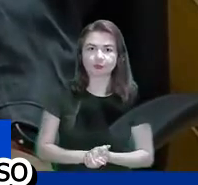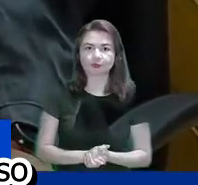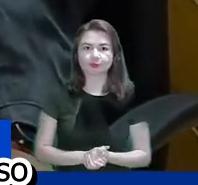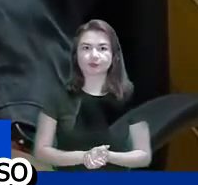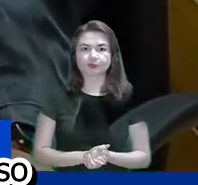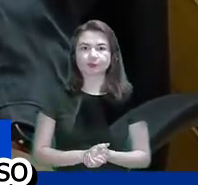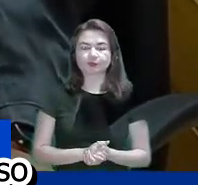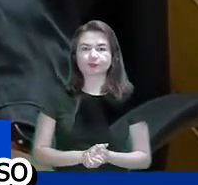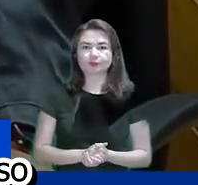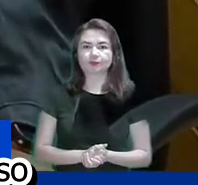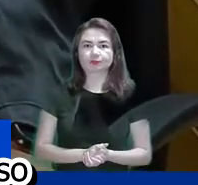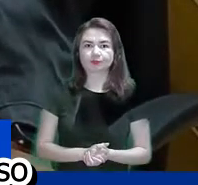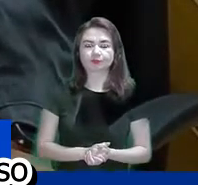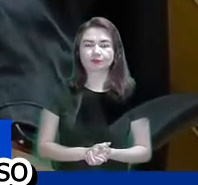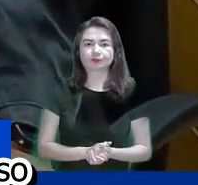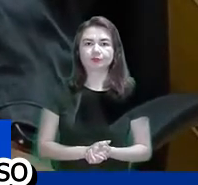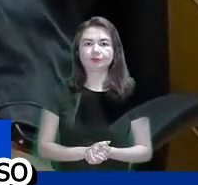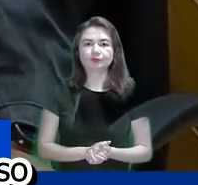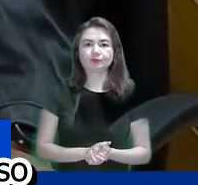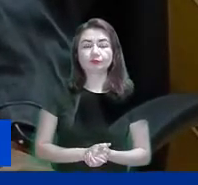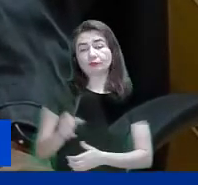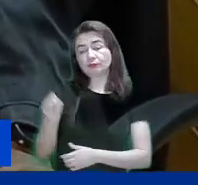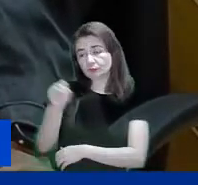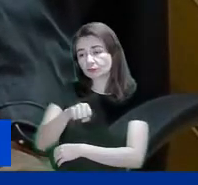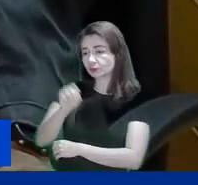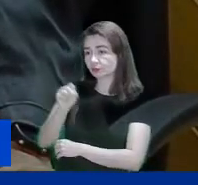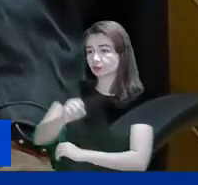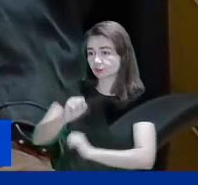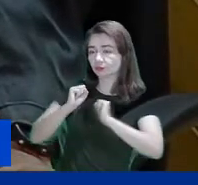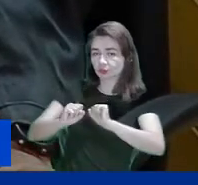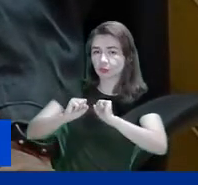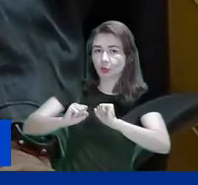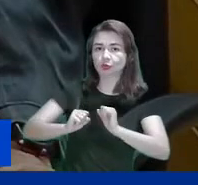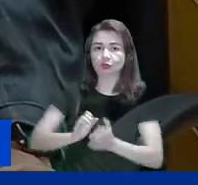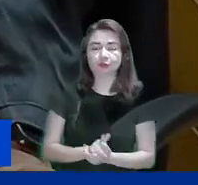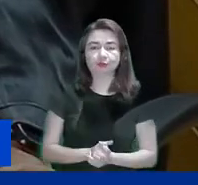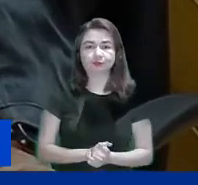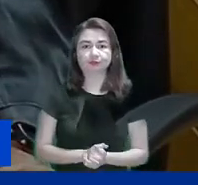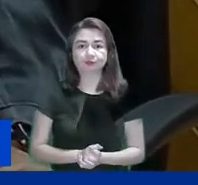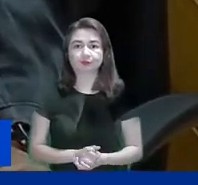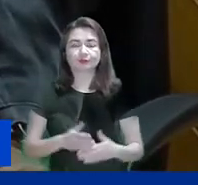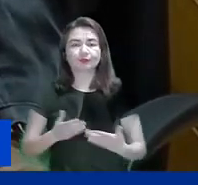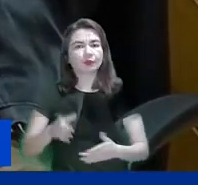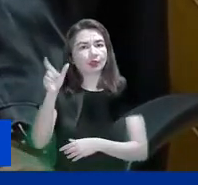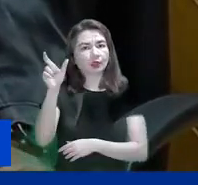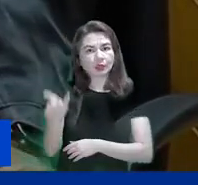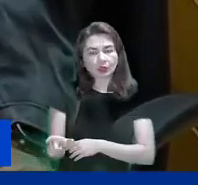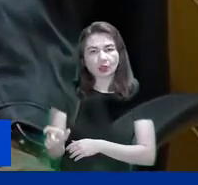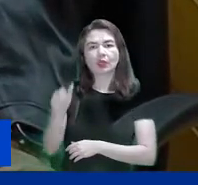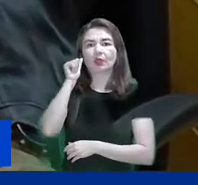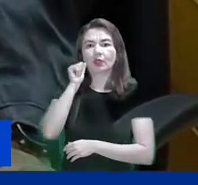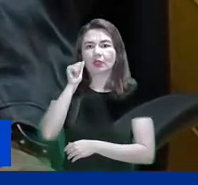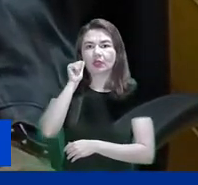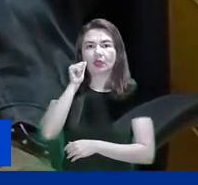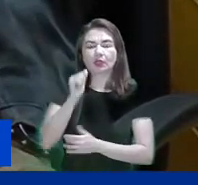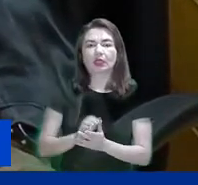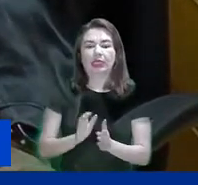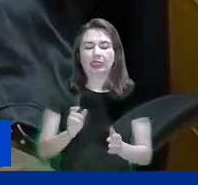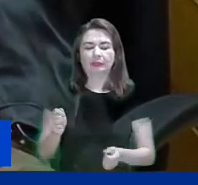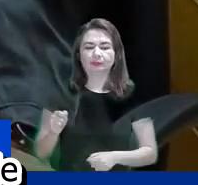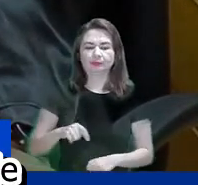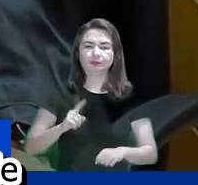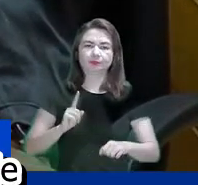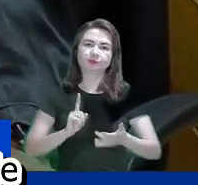Foco no juiz Normandes. Sim, ok, está conhecido, pode prosseguir. Apesar da alegada intempestividade, não